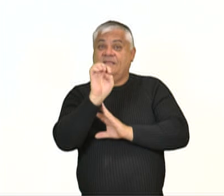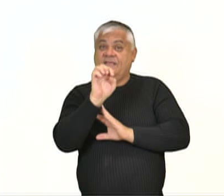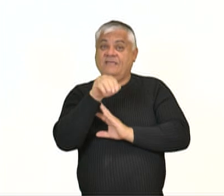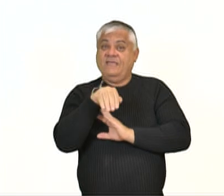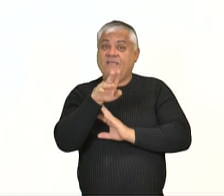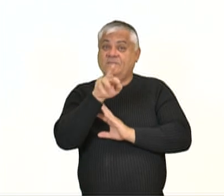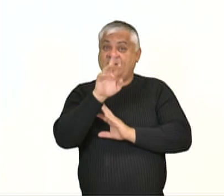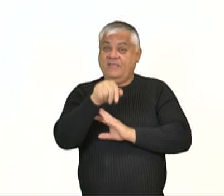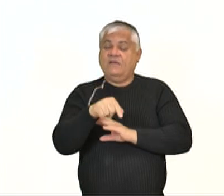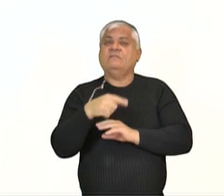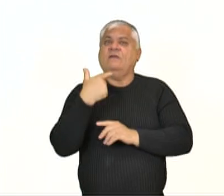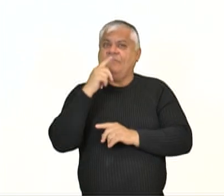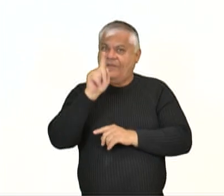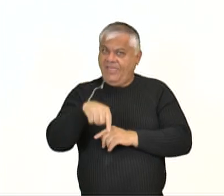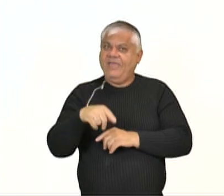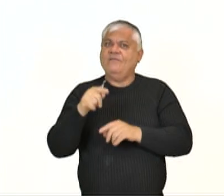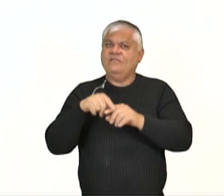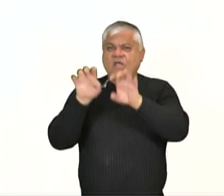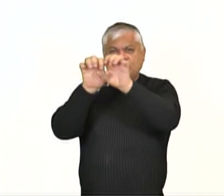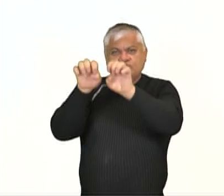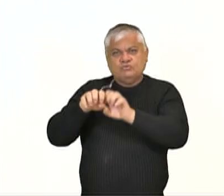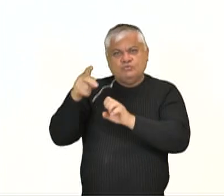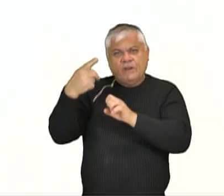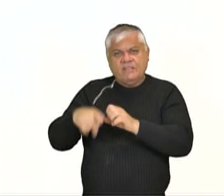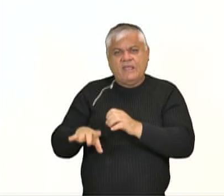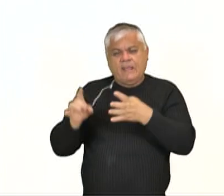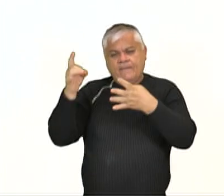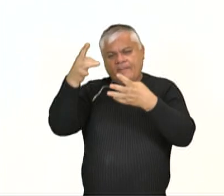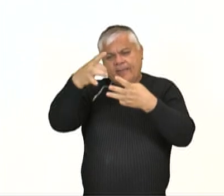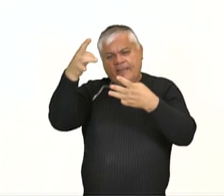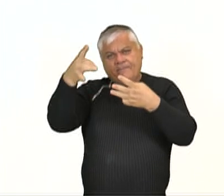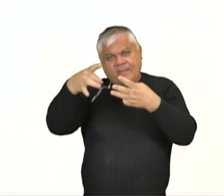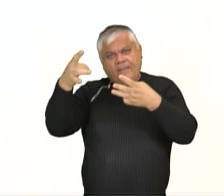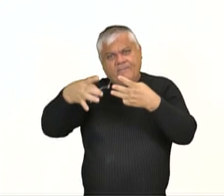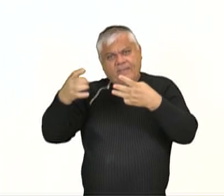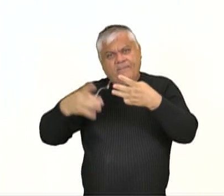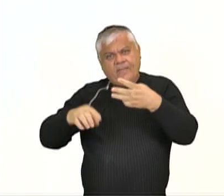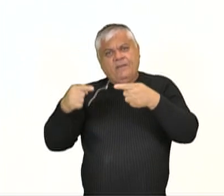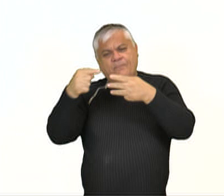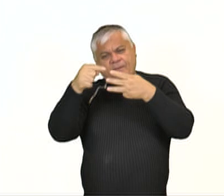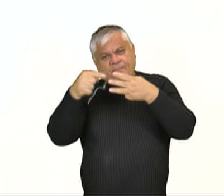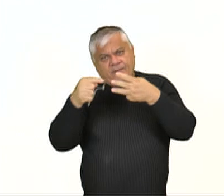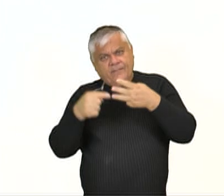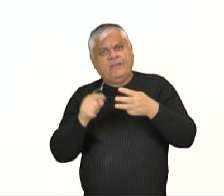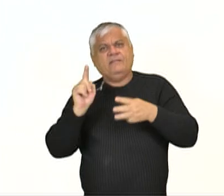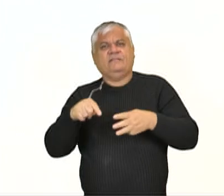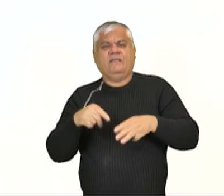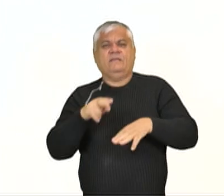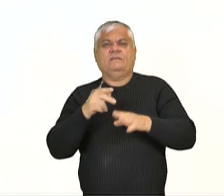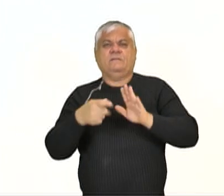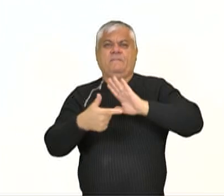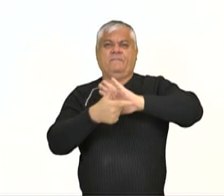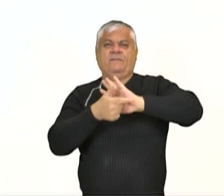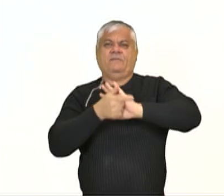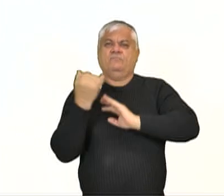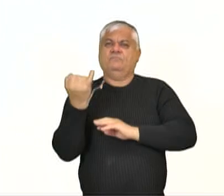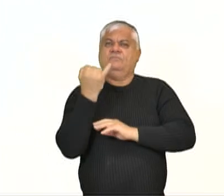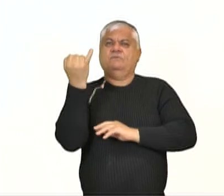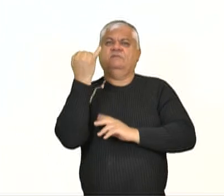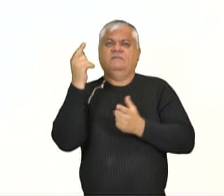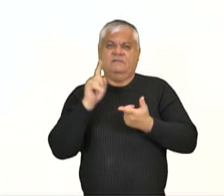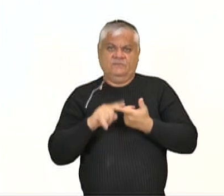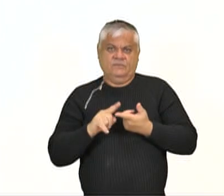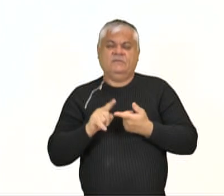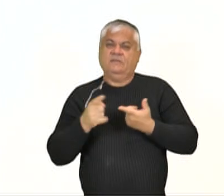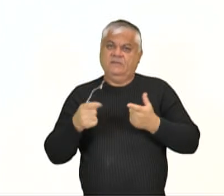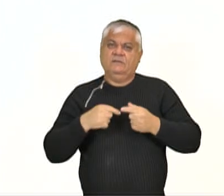aquela estrutura morfológica. Cada parte, cada região desempenha muito bem ali o seu papel com o embrião, propagando